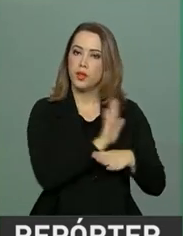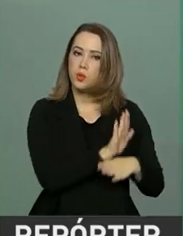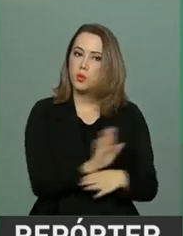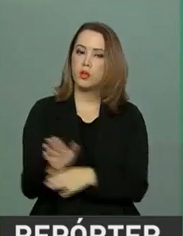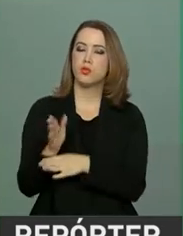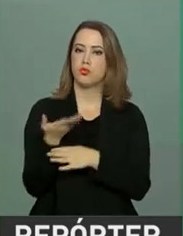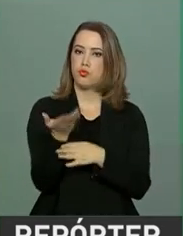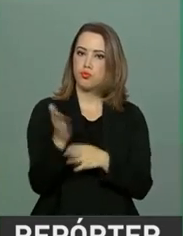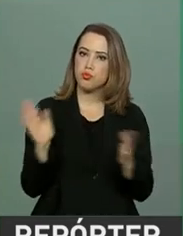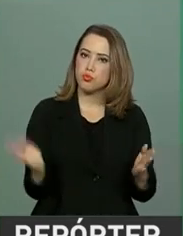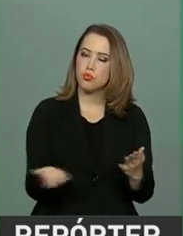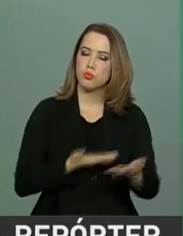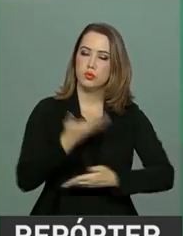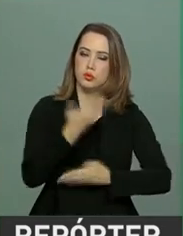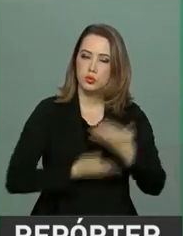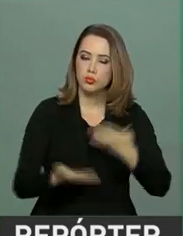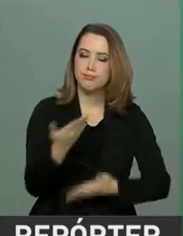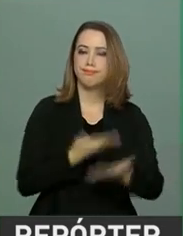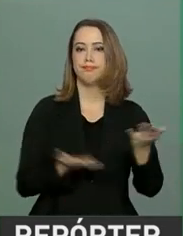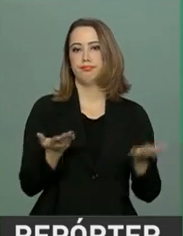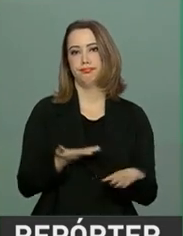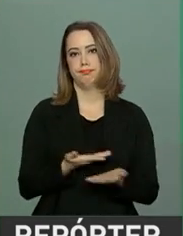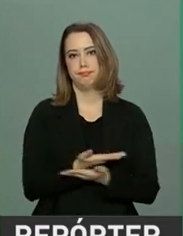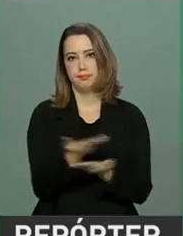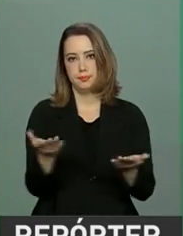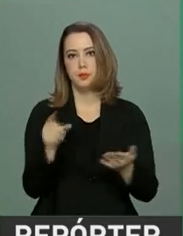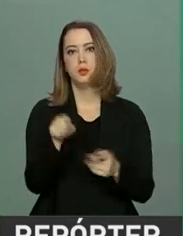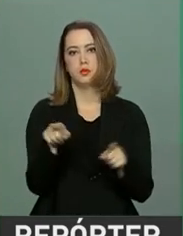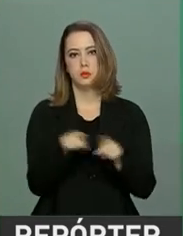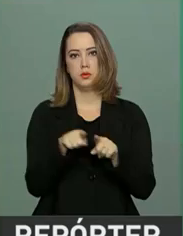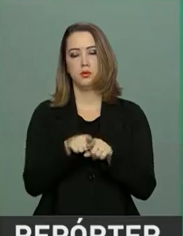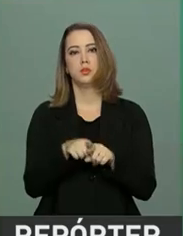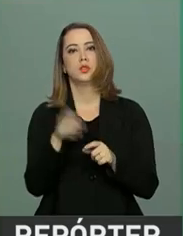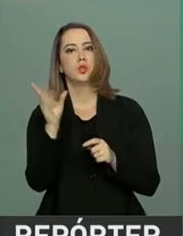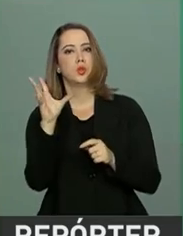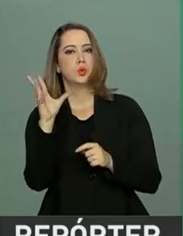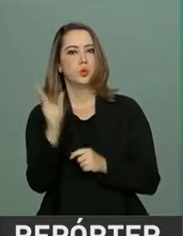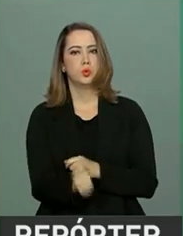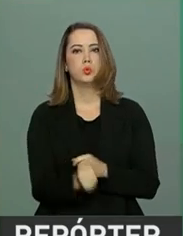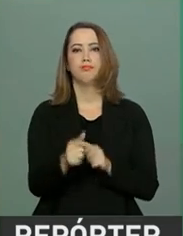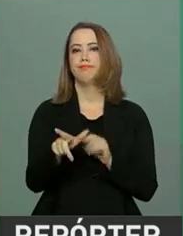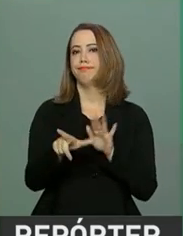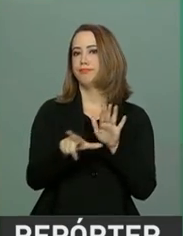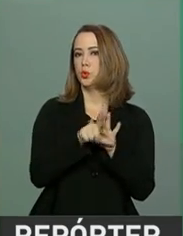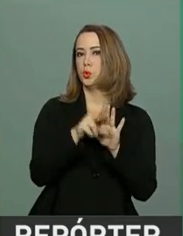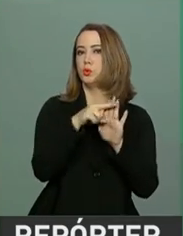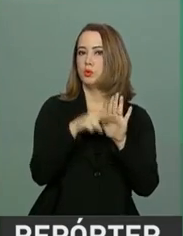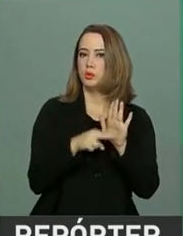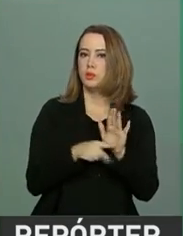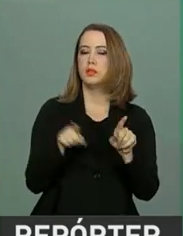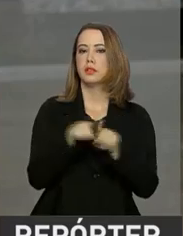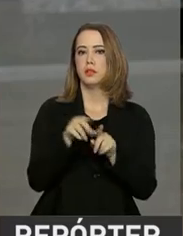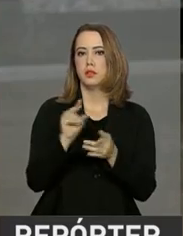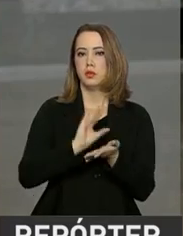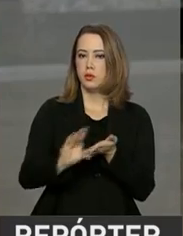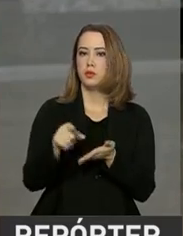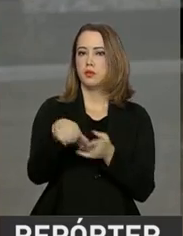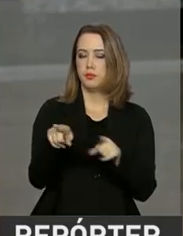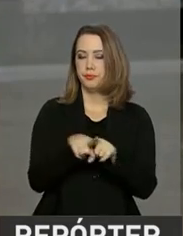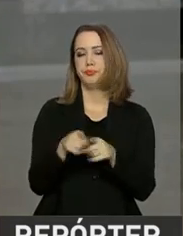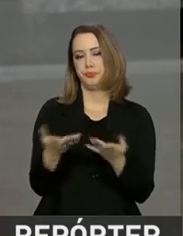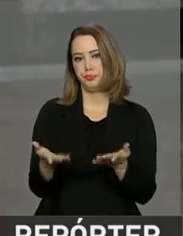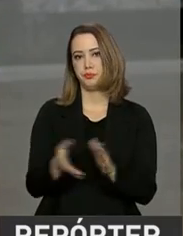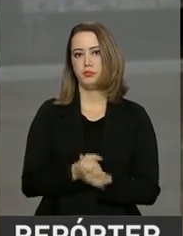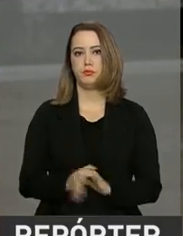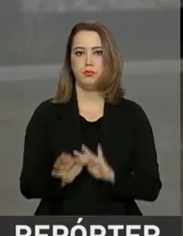a o o digamos assim a estrutura básica também normativa e financeira para isso o